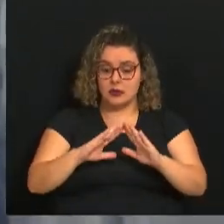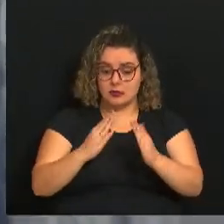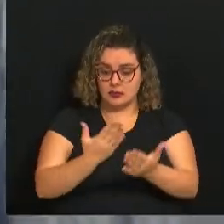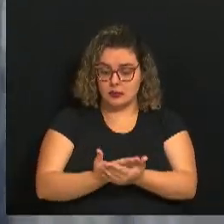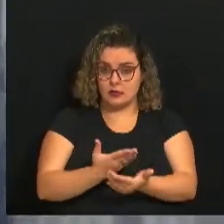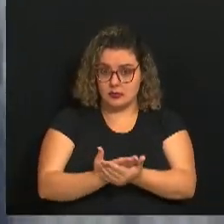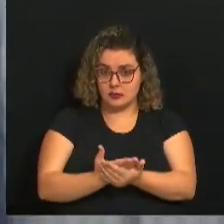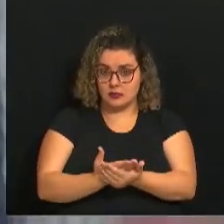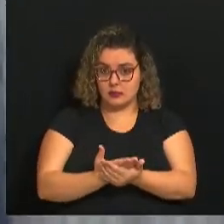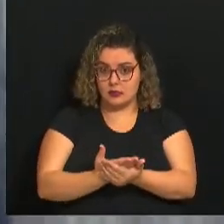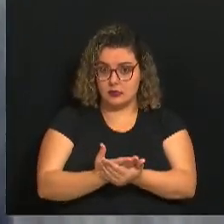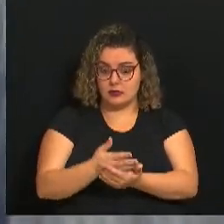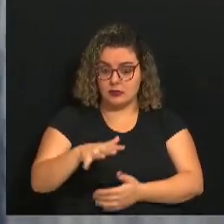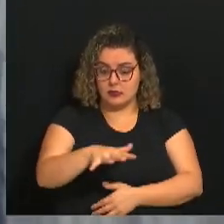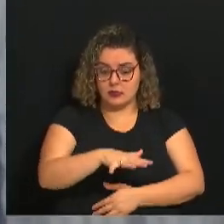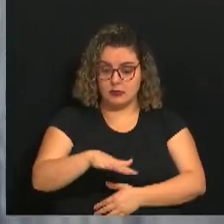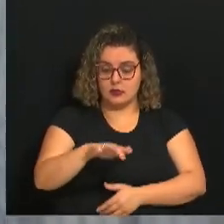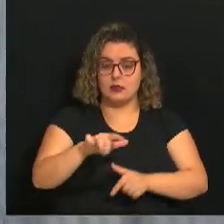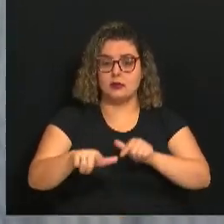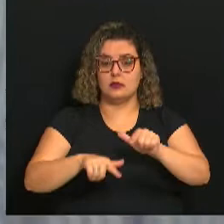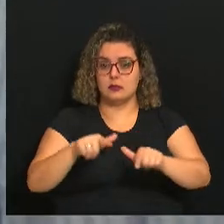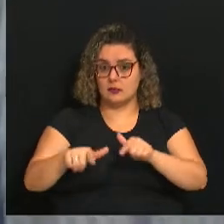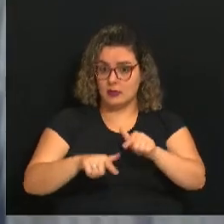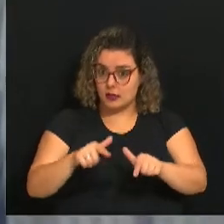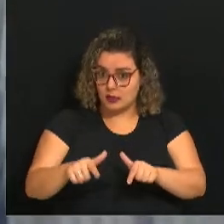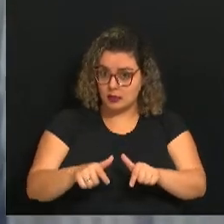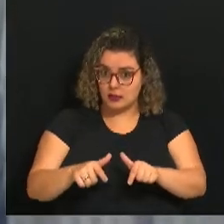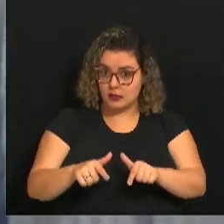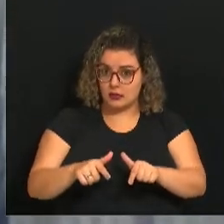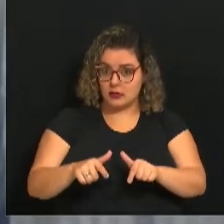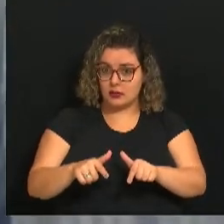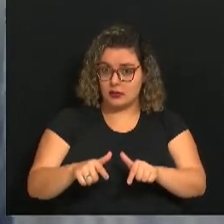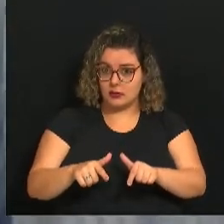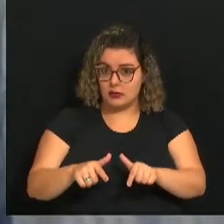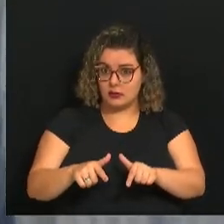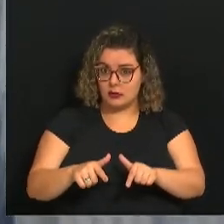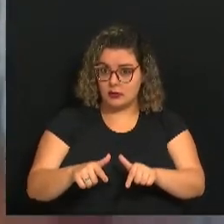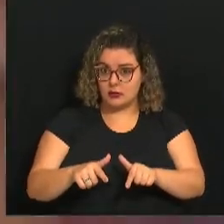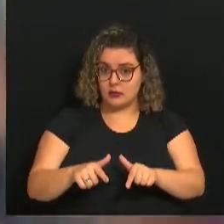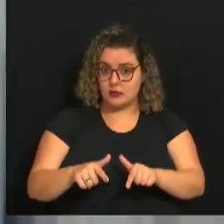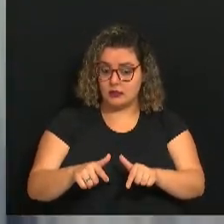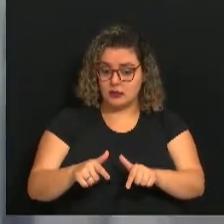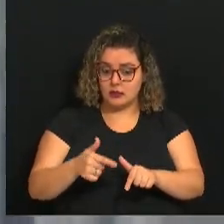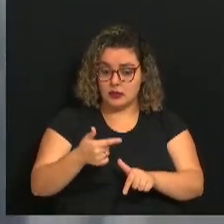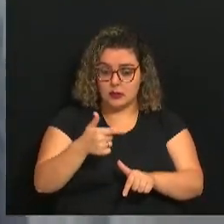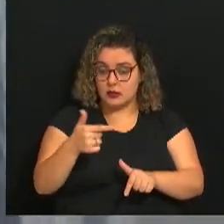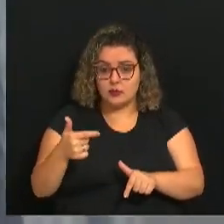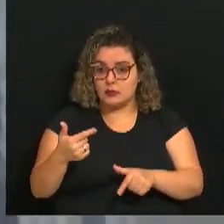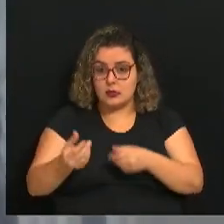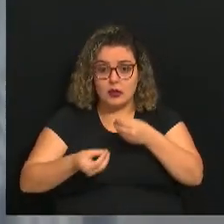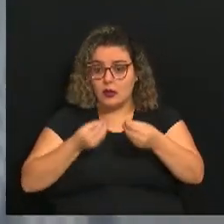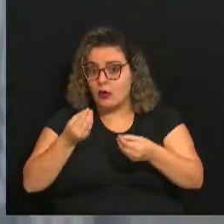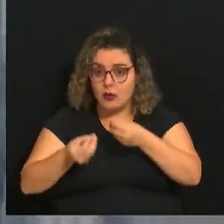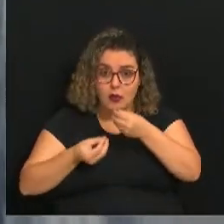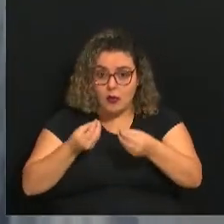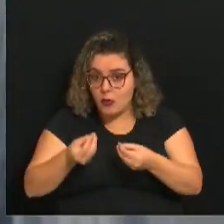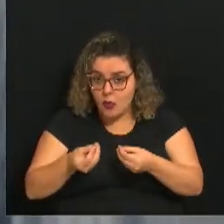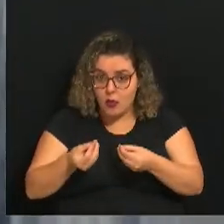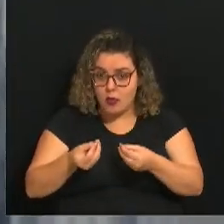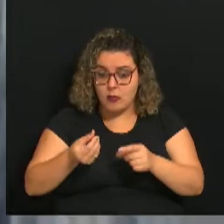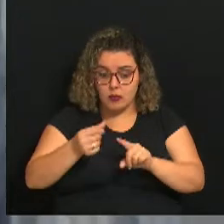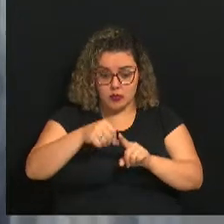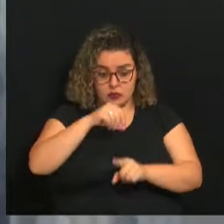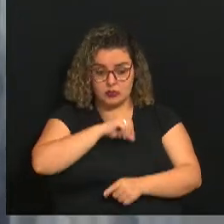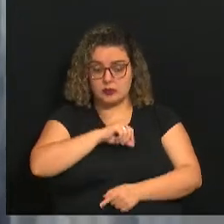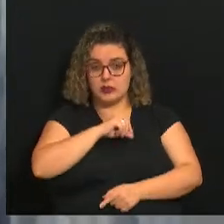ali trabalhadoras que não possuem condição mínima de sobrevivência,